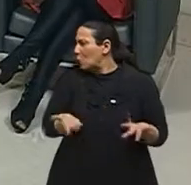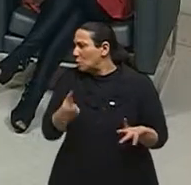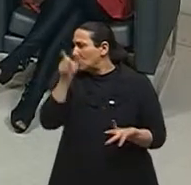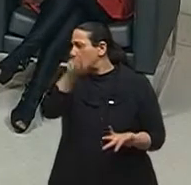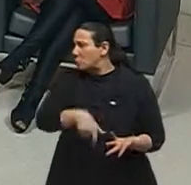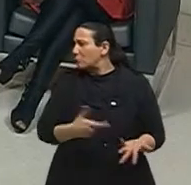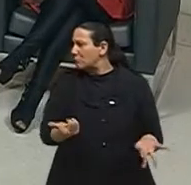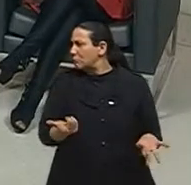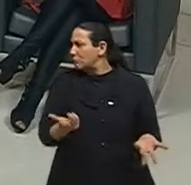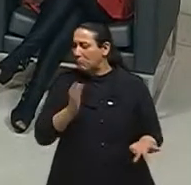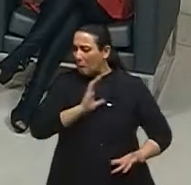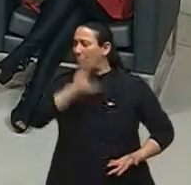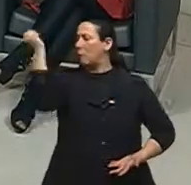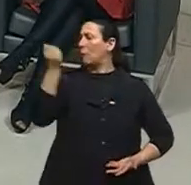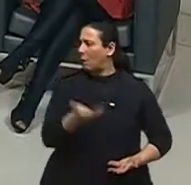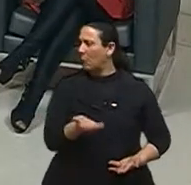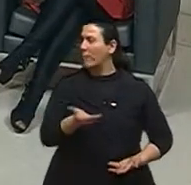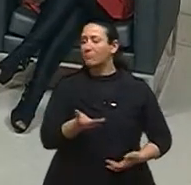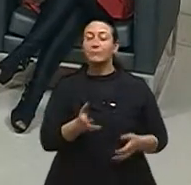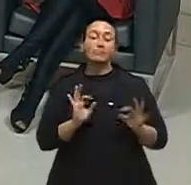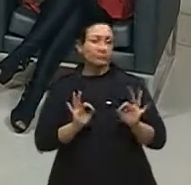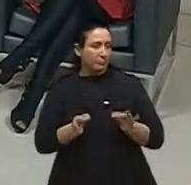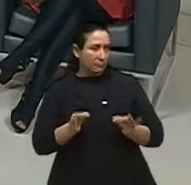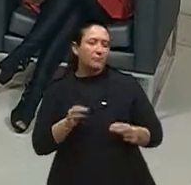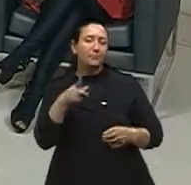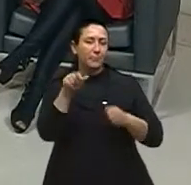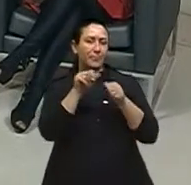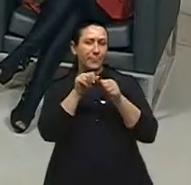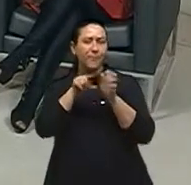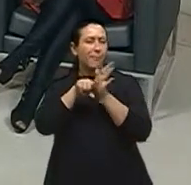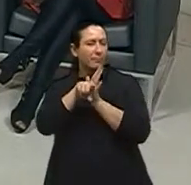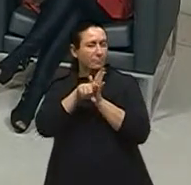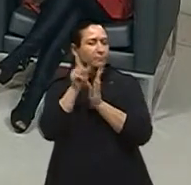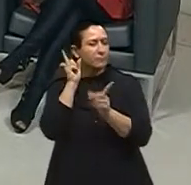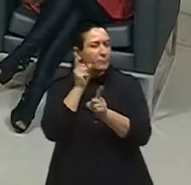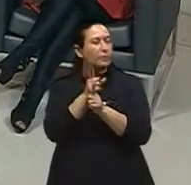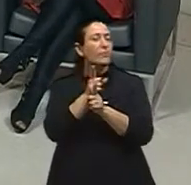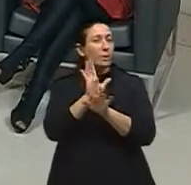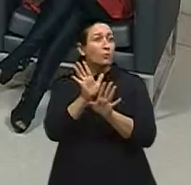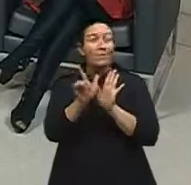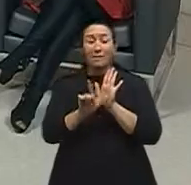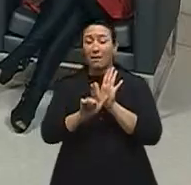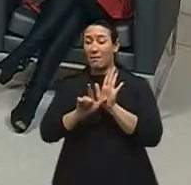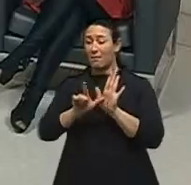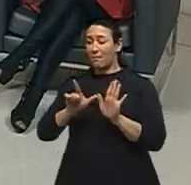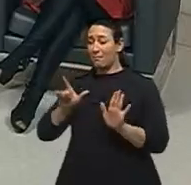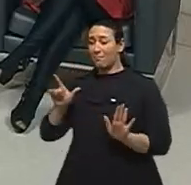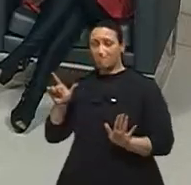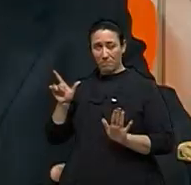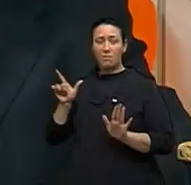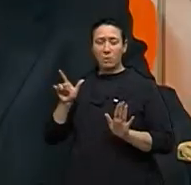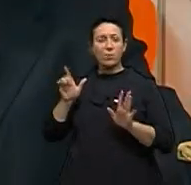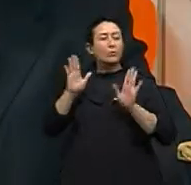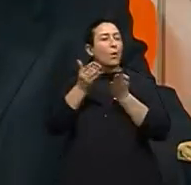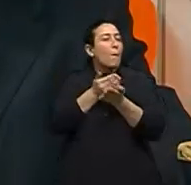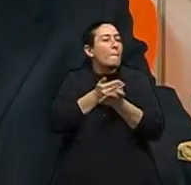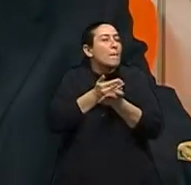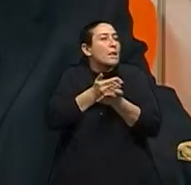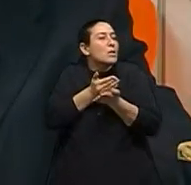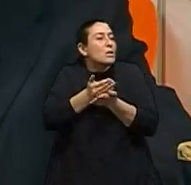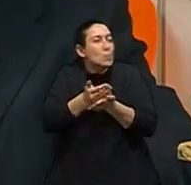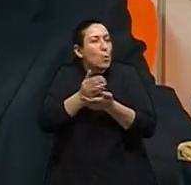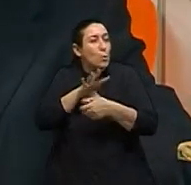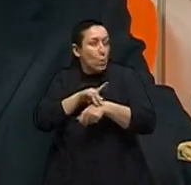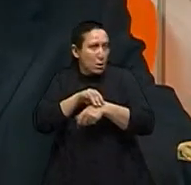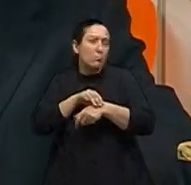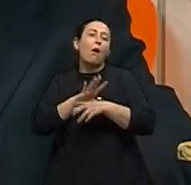ele é um vitorioso ele teve um diagnóstico Muito provavelmente precoce num estágio mais inicial da doença